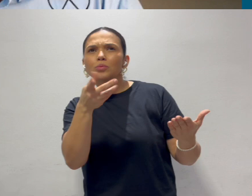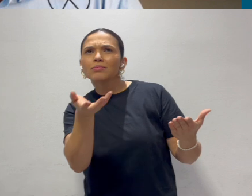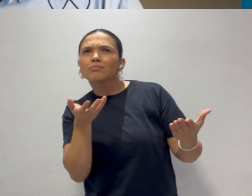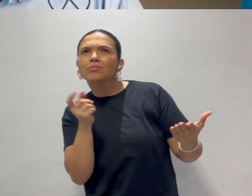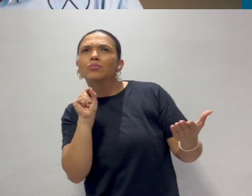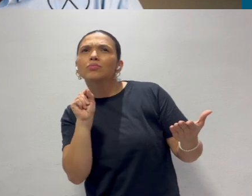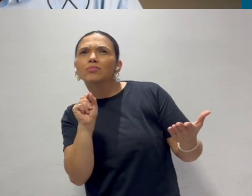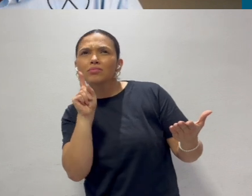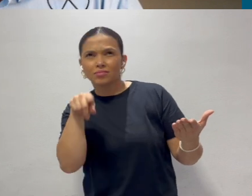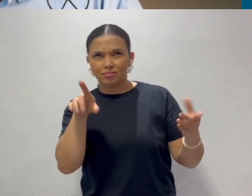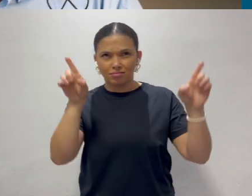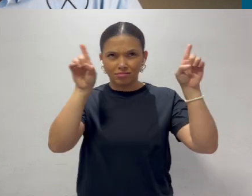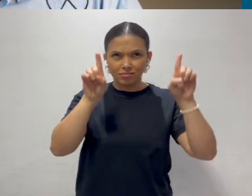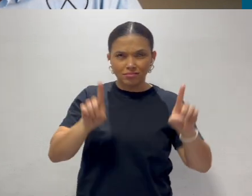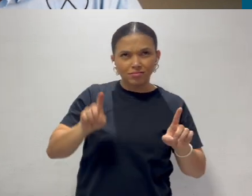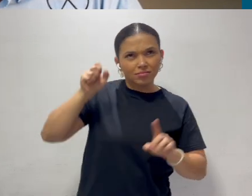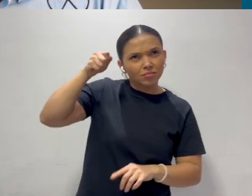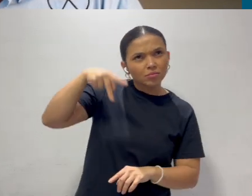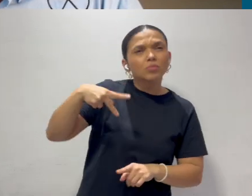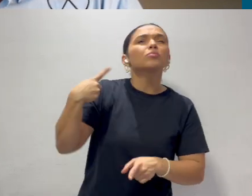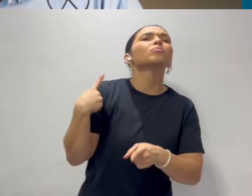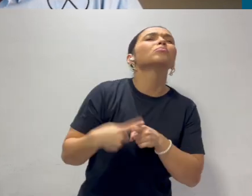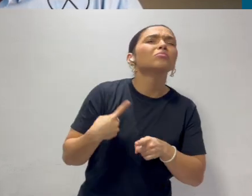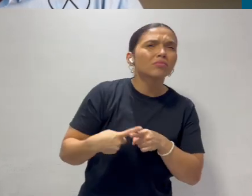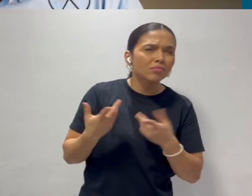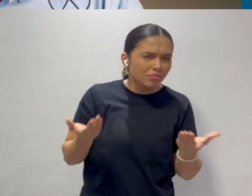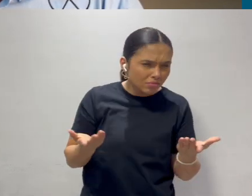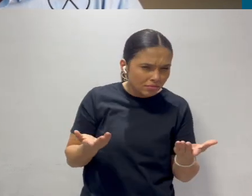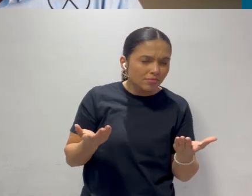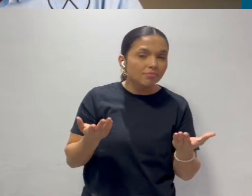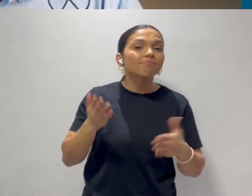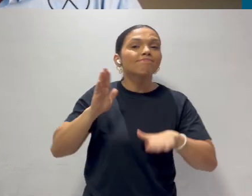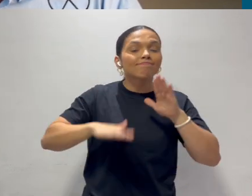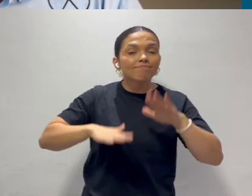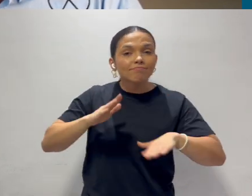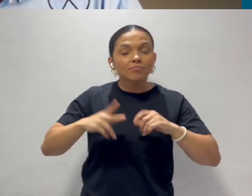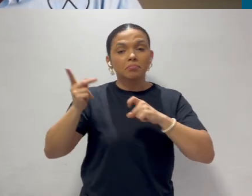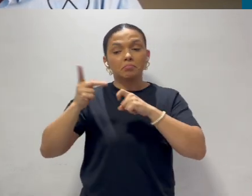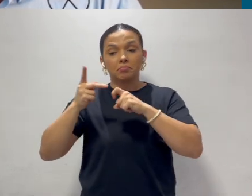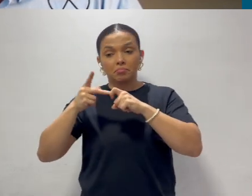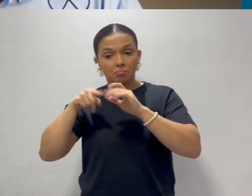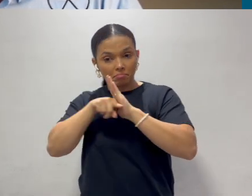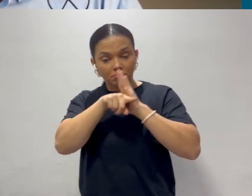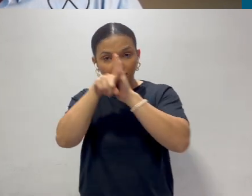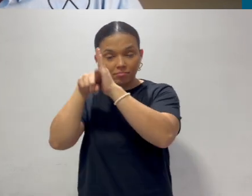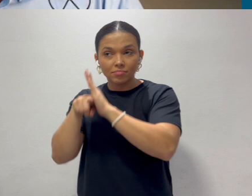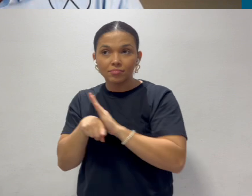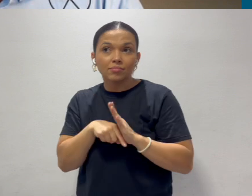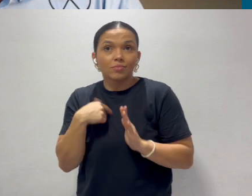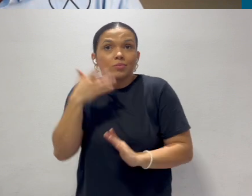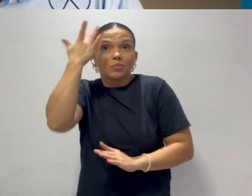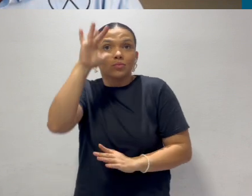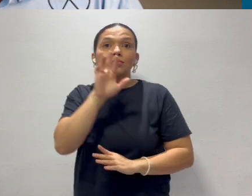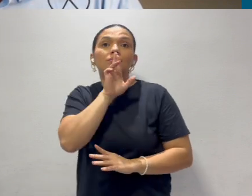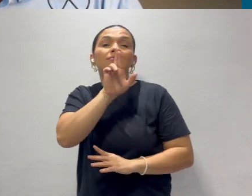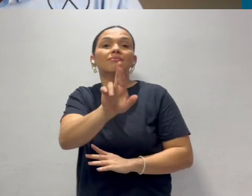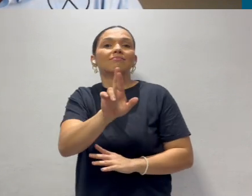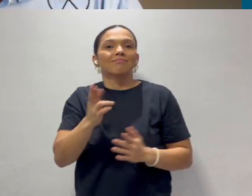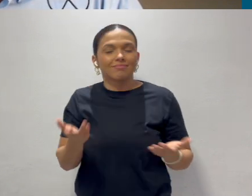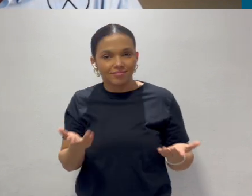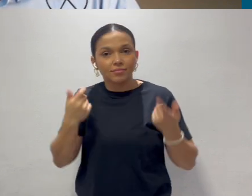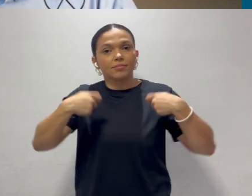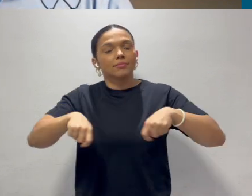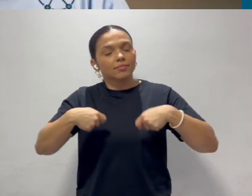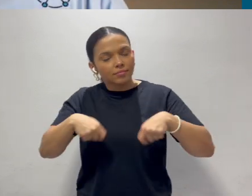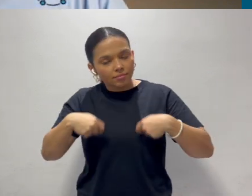que ela quer? Ela quer uma aposentadoria da pessoa com deficiência, por quê? E muitas vezes você chega ao perito lá, você não sabe o que fazer.